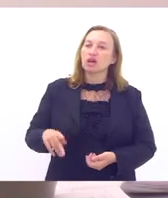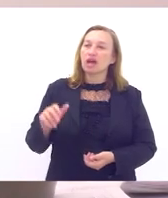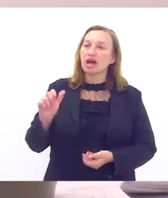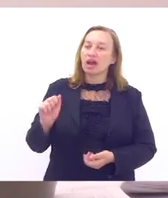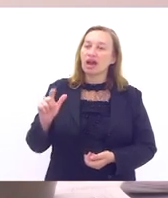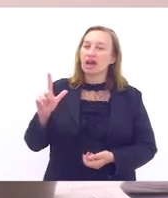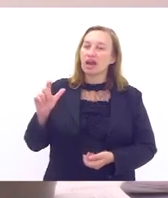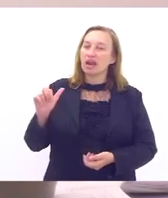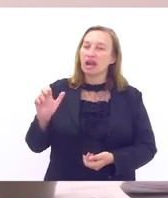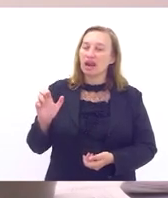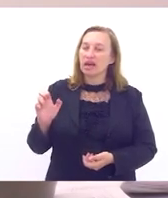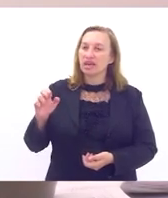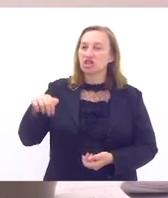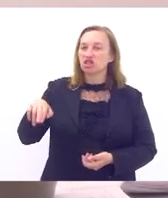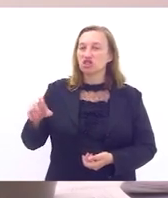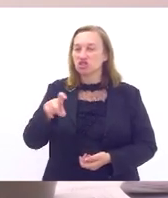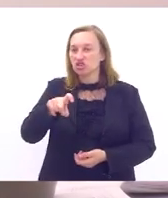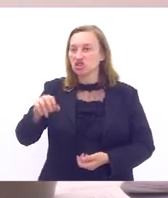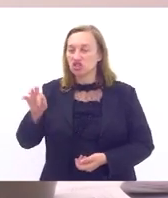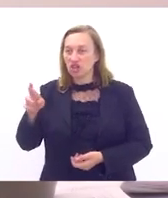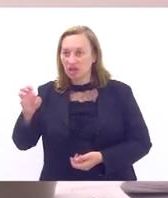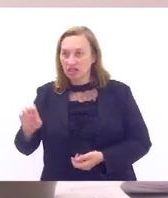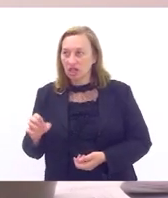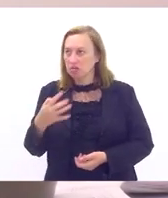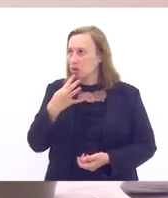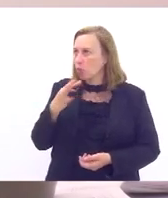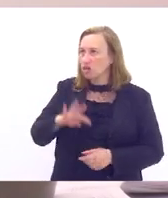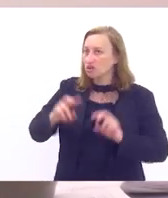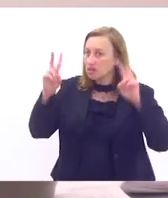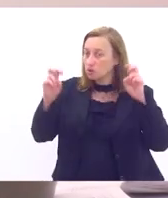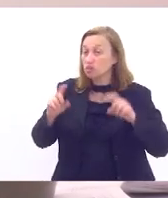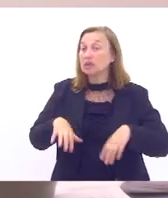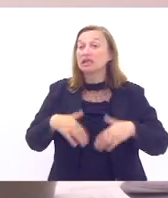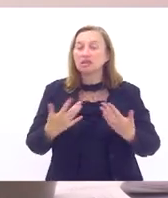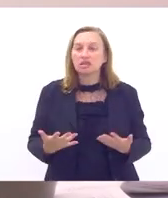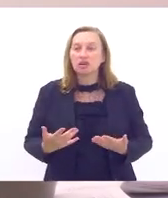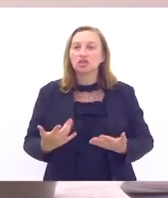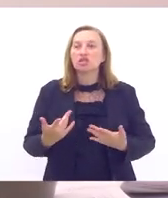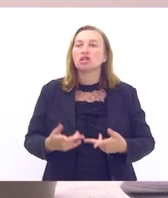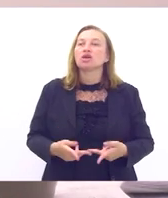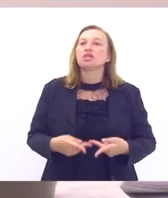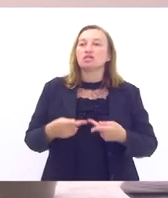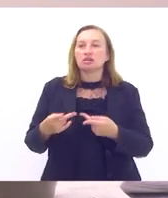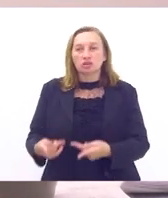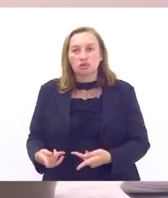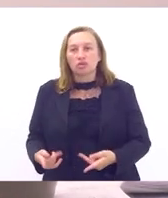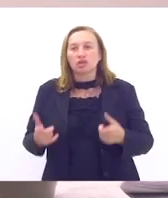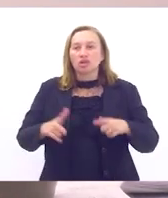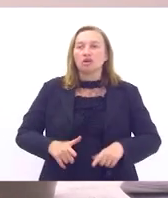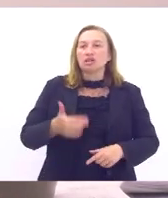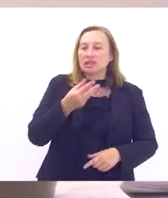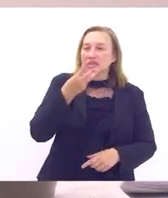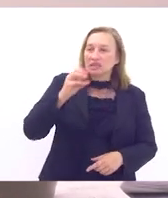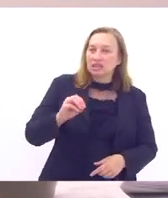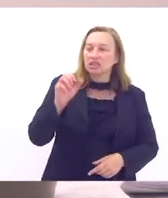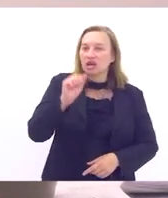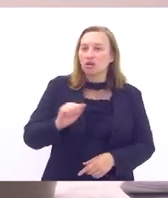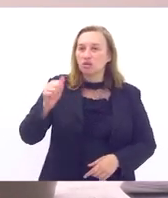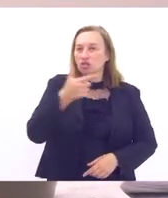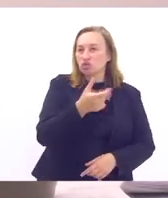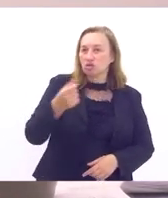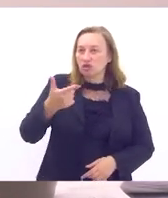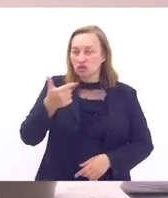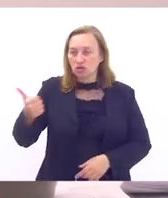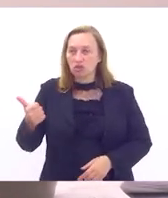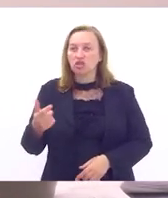Alessandra Sanches, porque eu sou leito no assunto, e ali a gente verificou que naquele dia, 30 de agosto de 2022, tinha